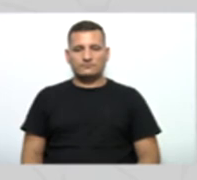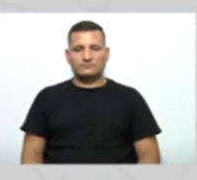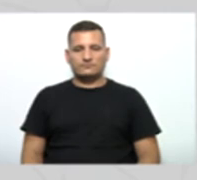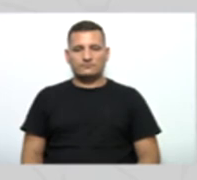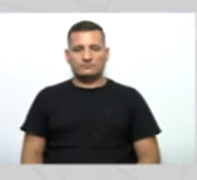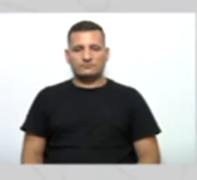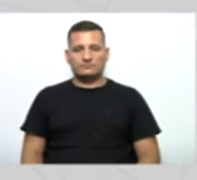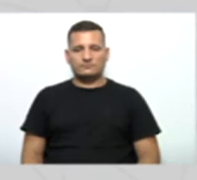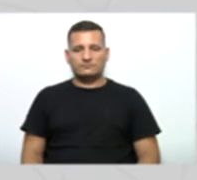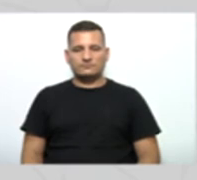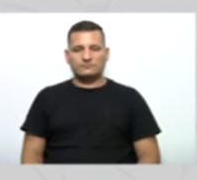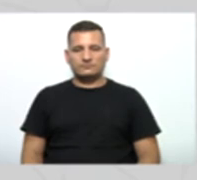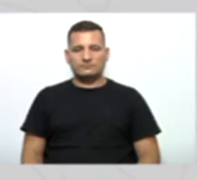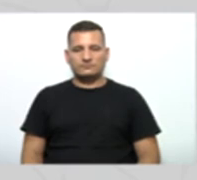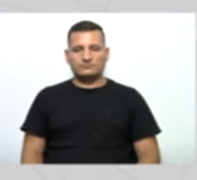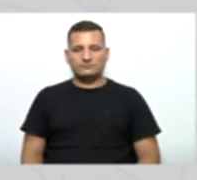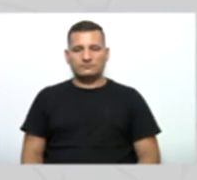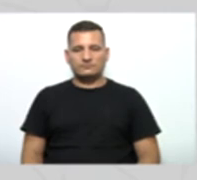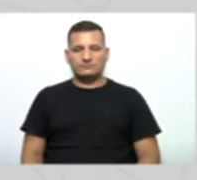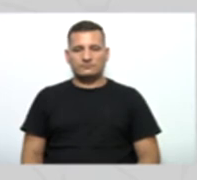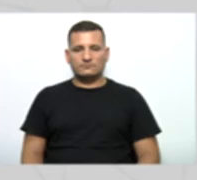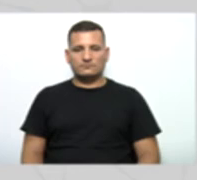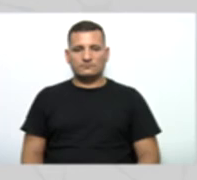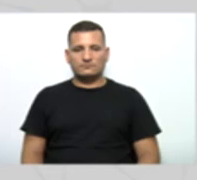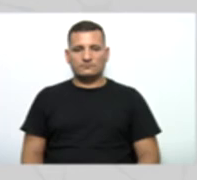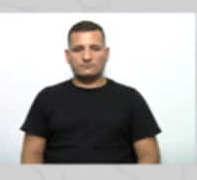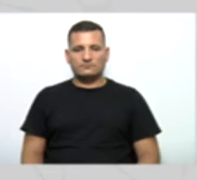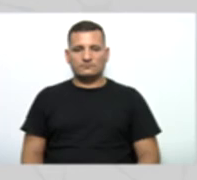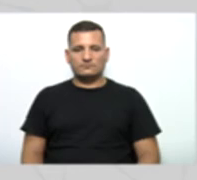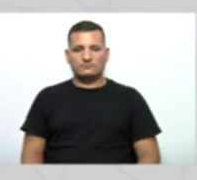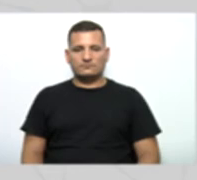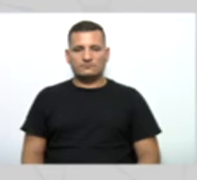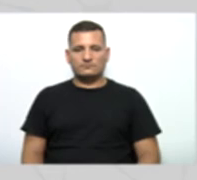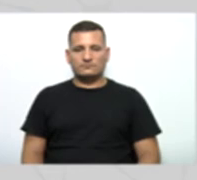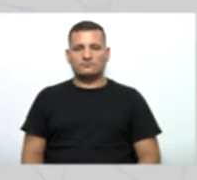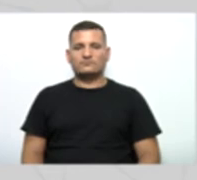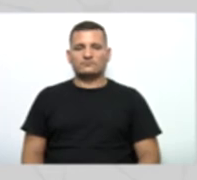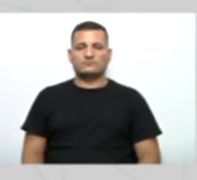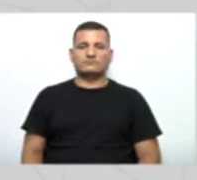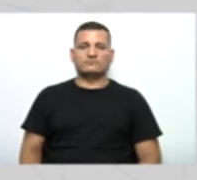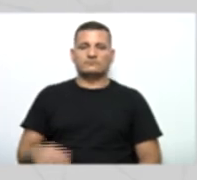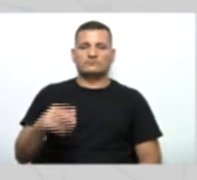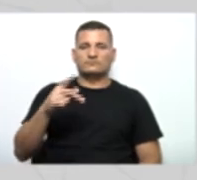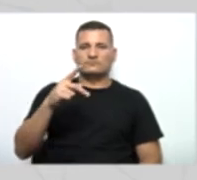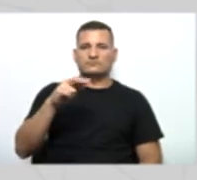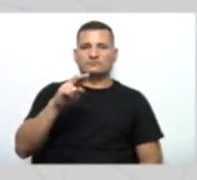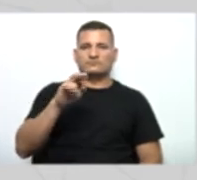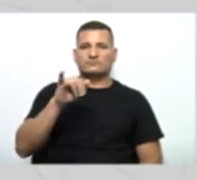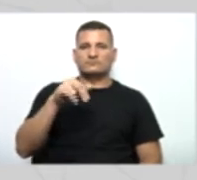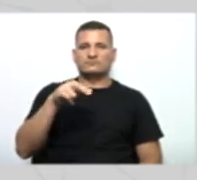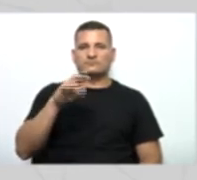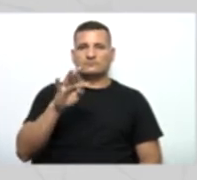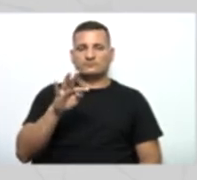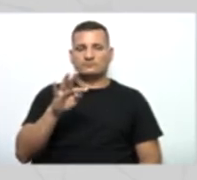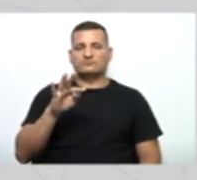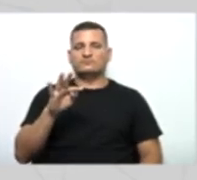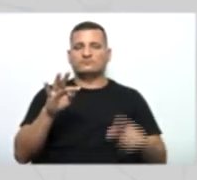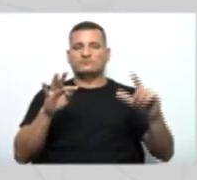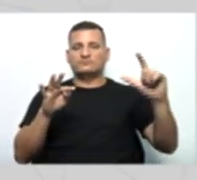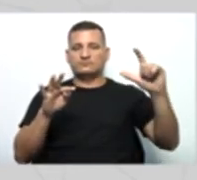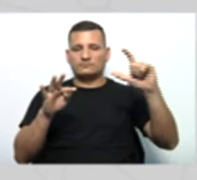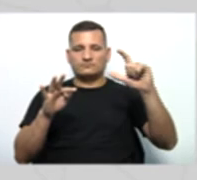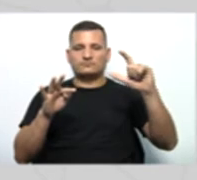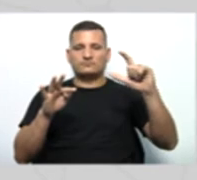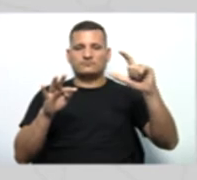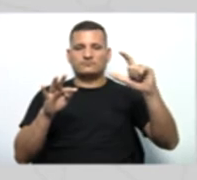de chaves. Como eu abri aqui o parênteses do print, eu tenho que fechar o parênteses do print. Beleza? Então, fazendo